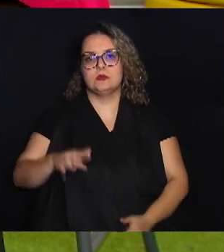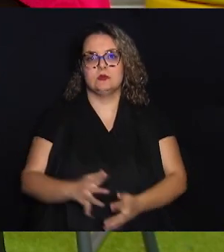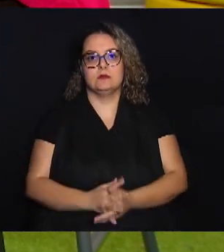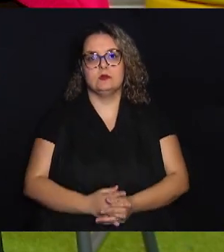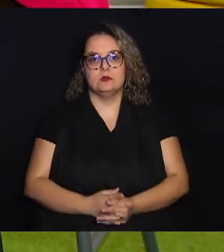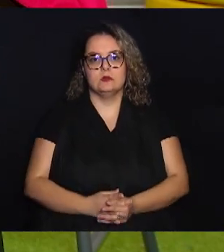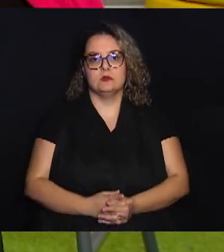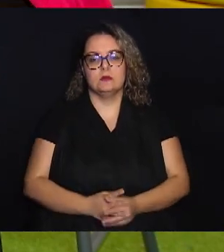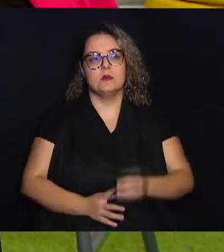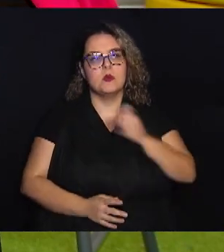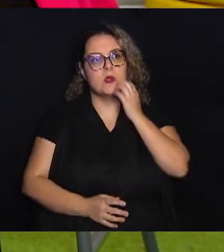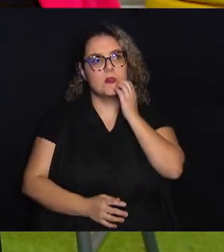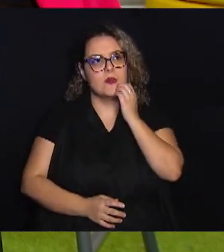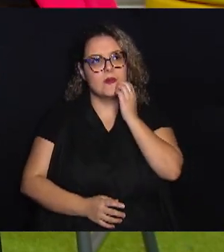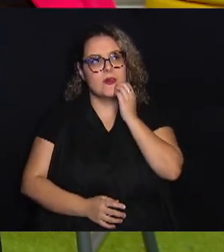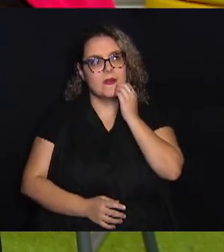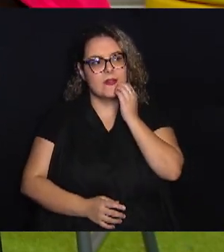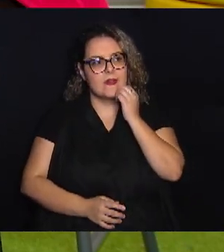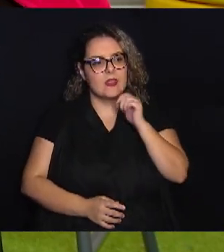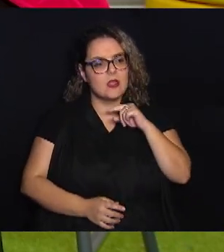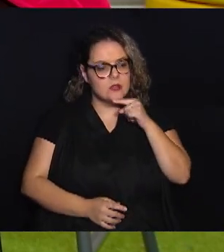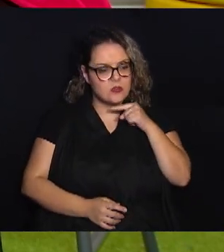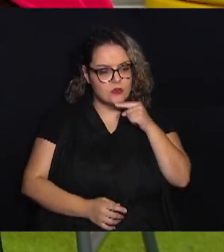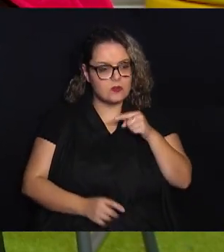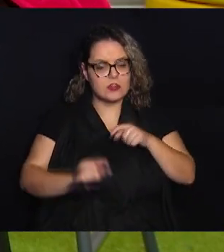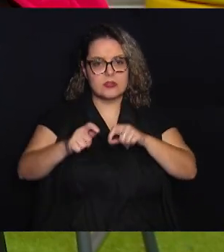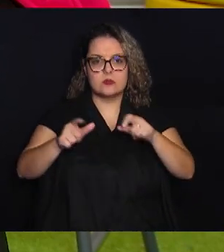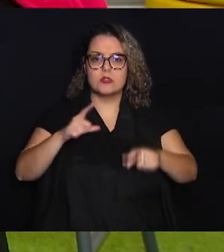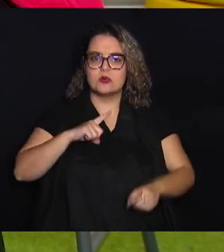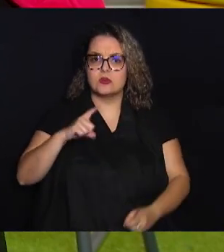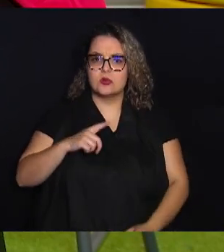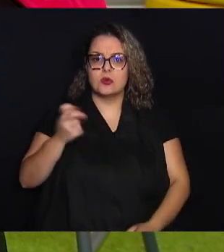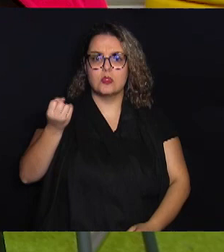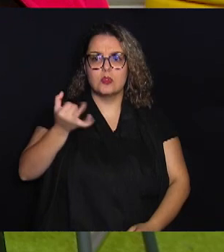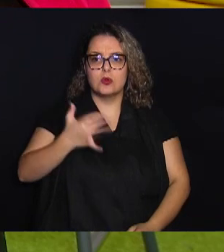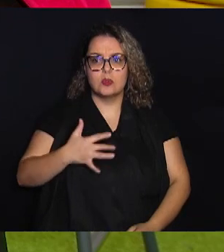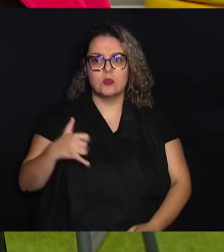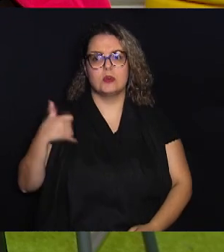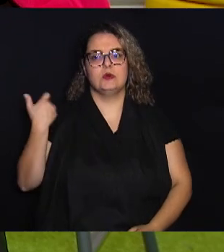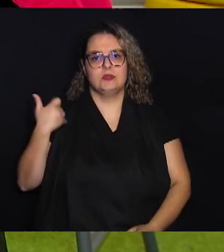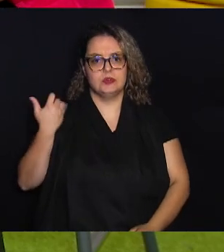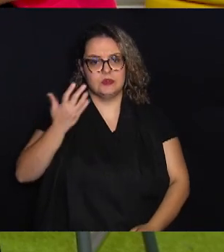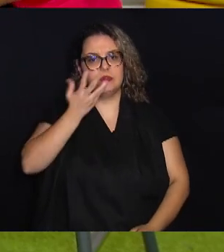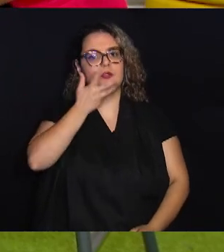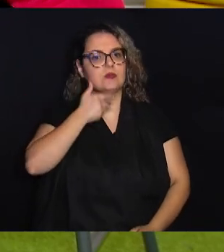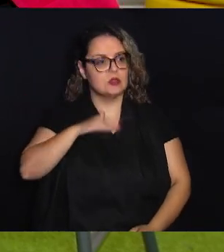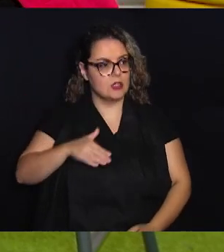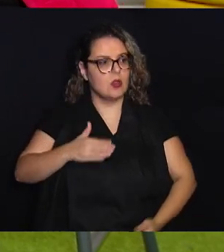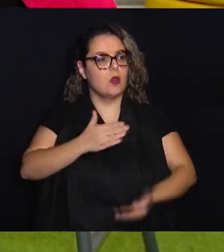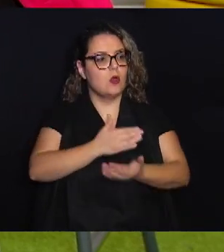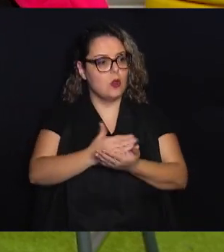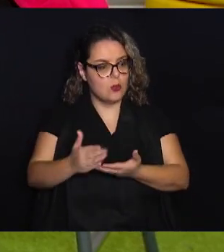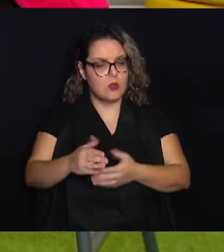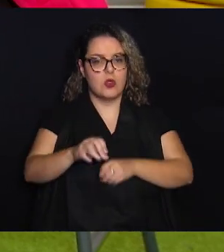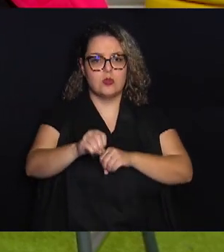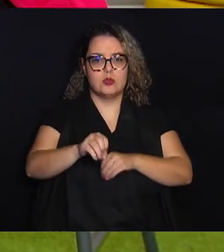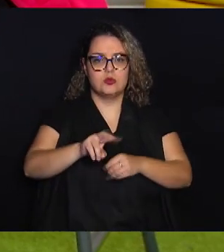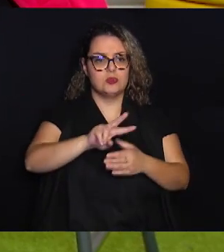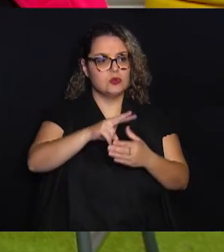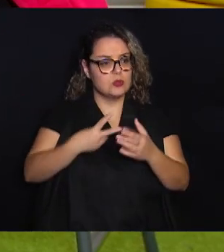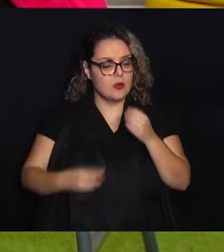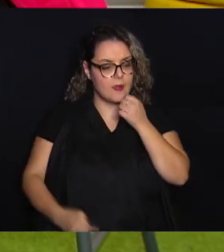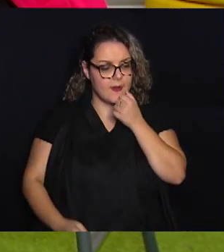Bom, e uma das dúvidas que as pessoas têm é com quantos anos a criança deve iniciar no ensino